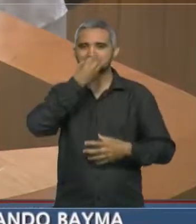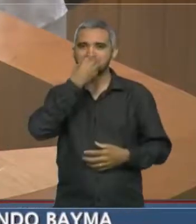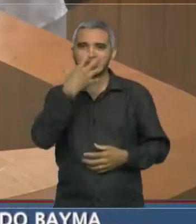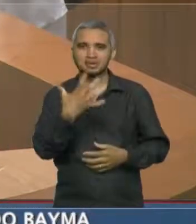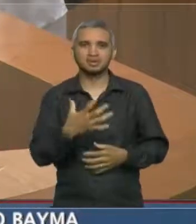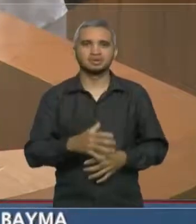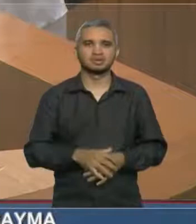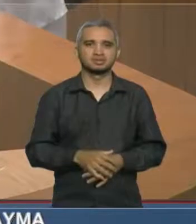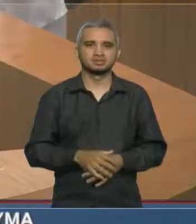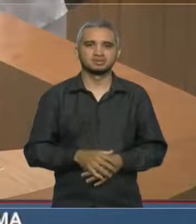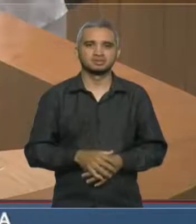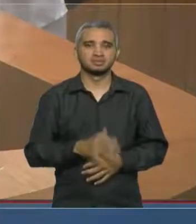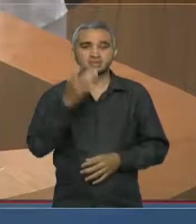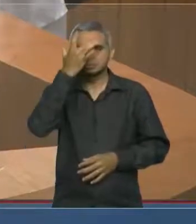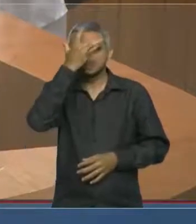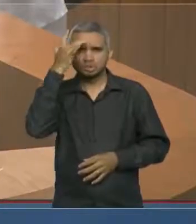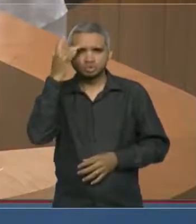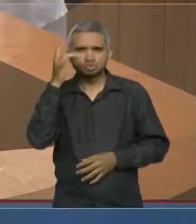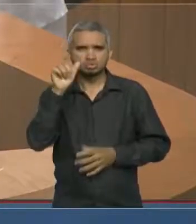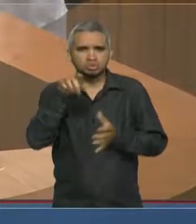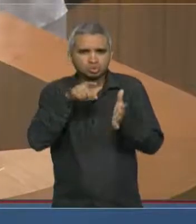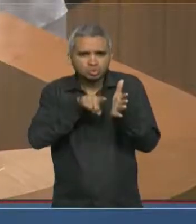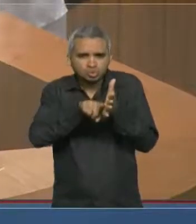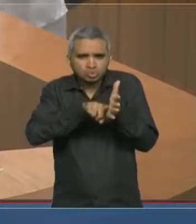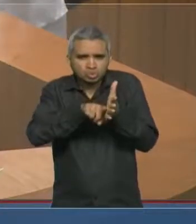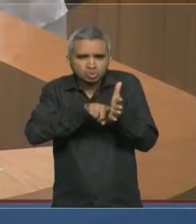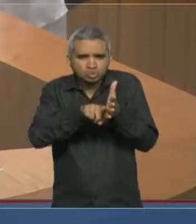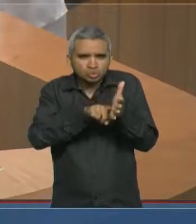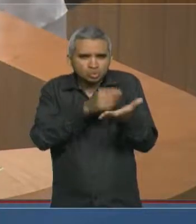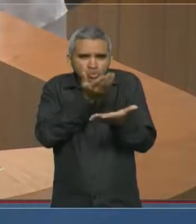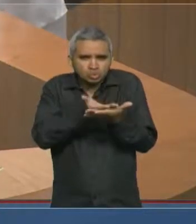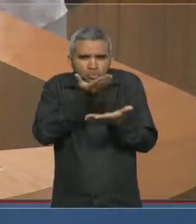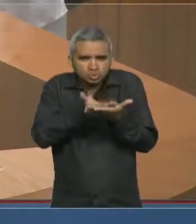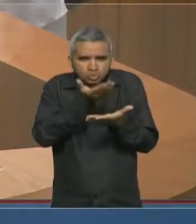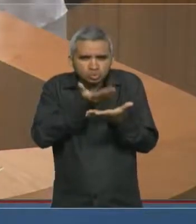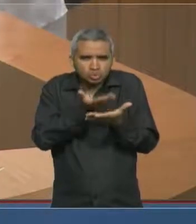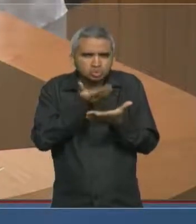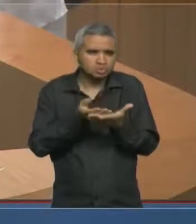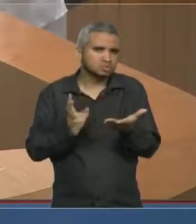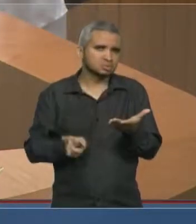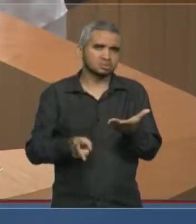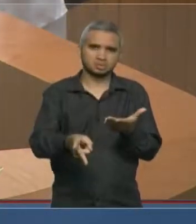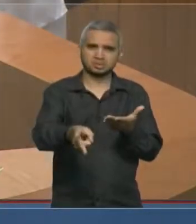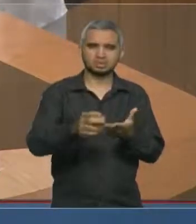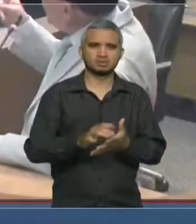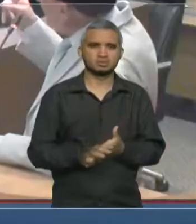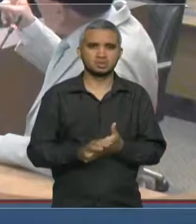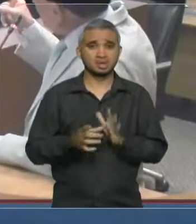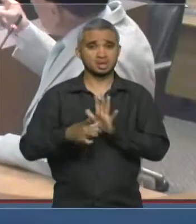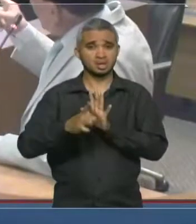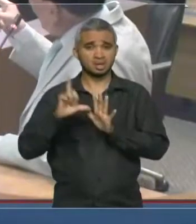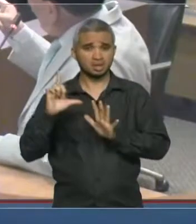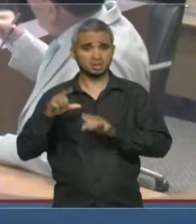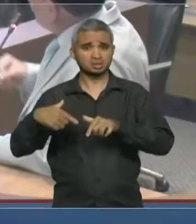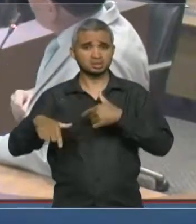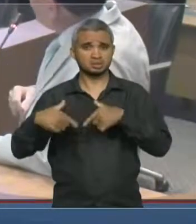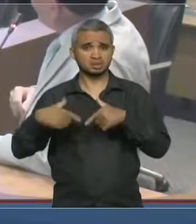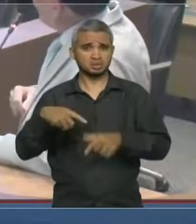para de estudar. É uma pessoa que foi para um cargo, vindo do Ministério Público, vindo primeiramente do